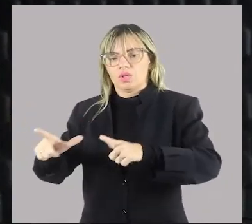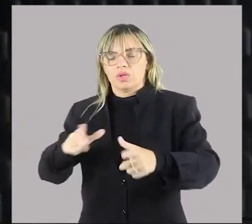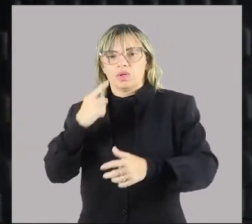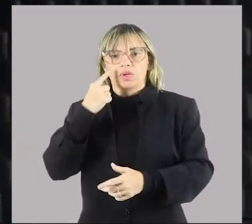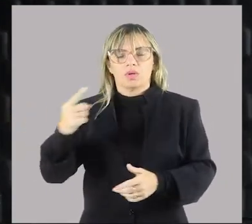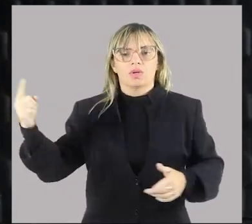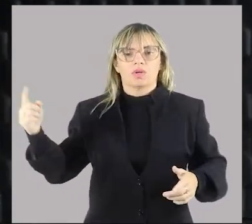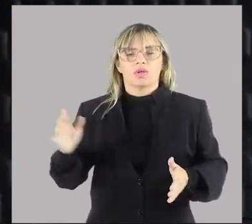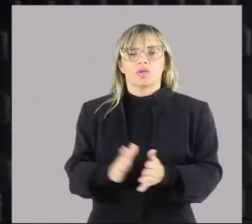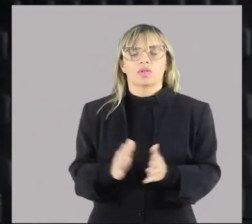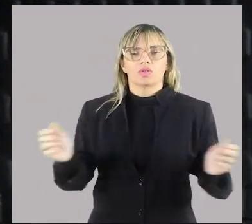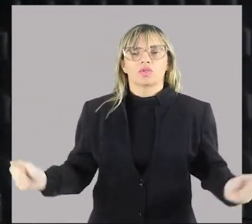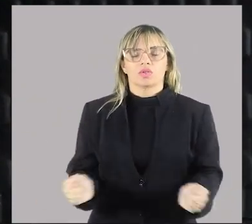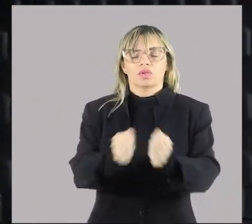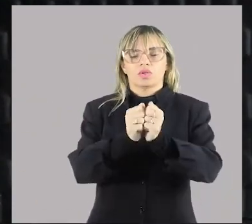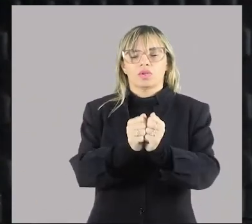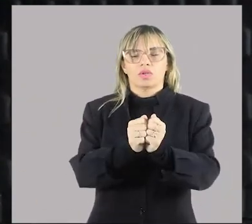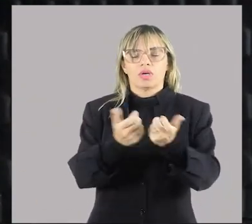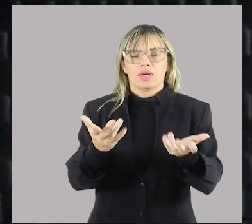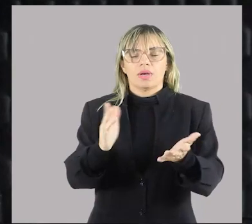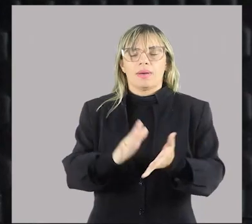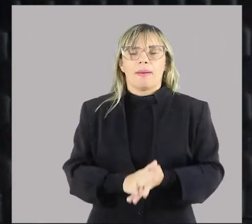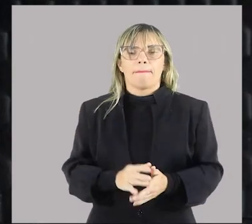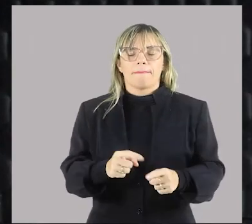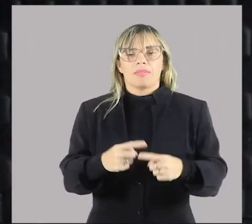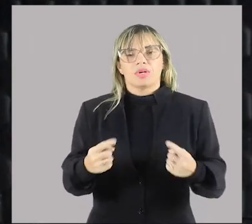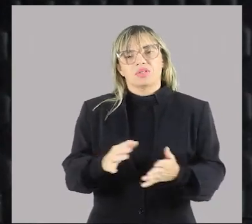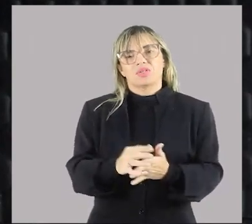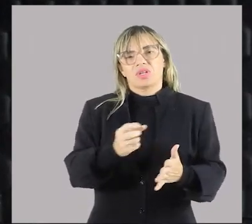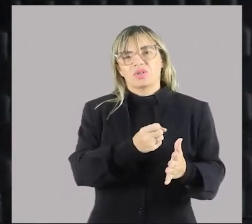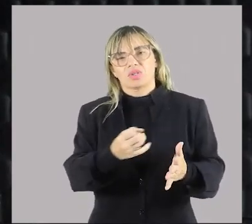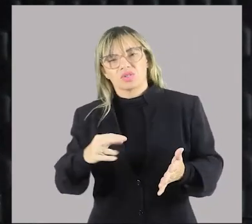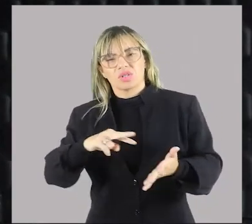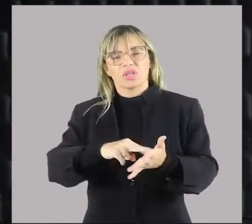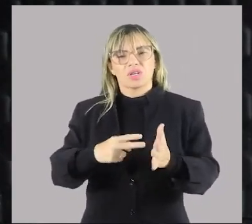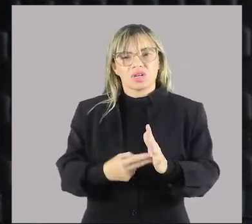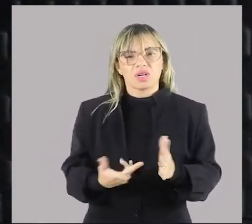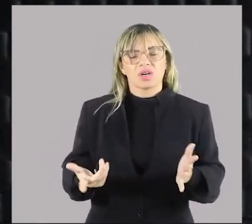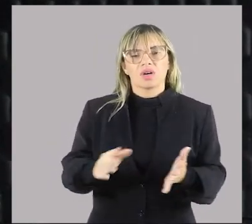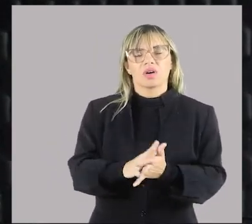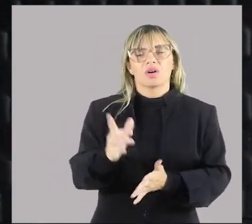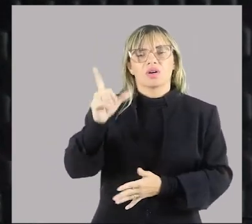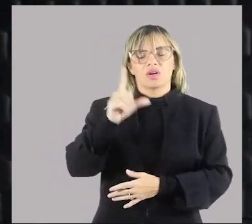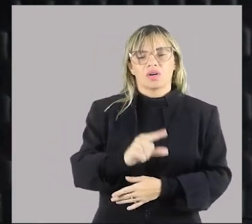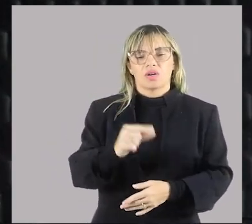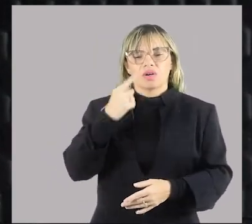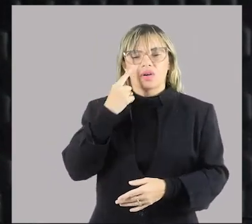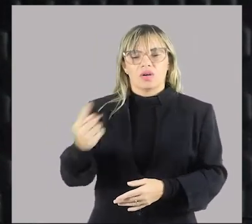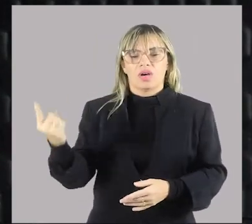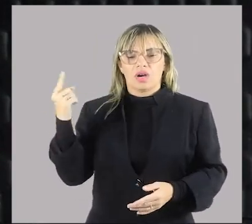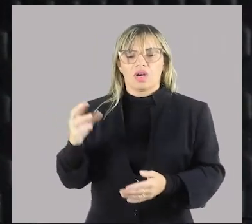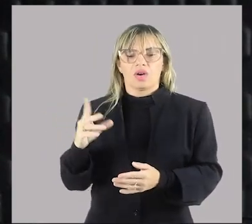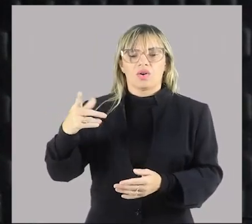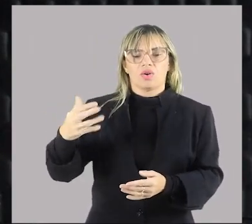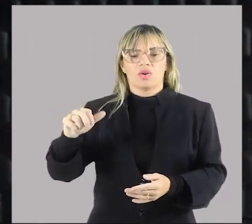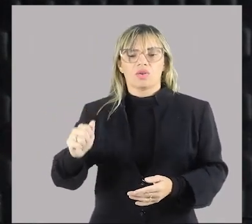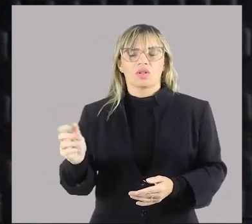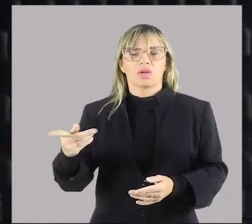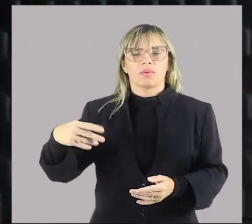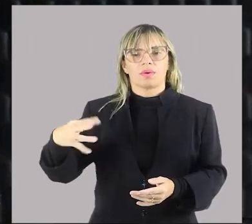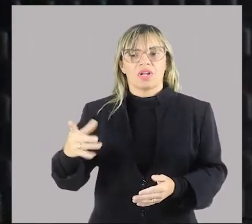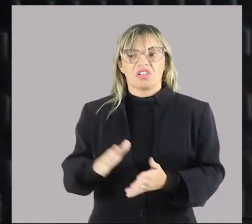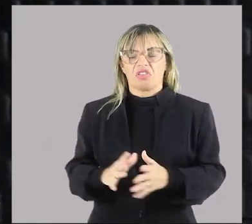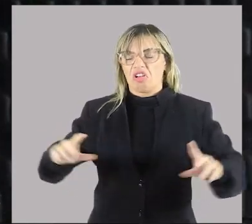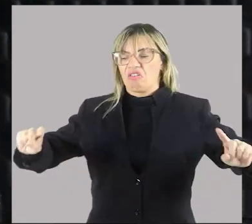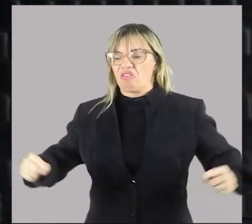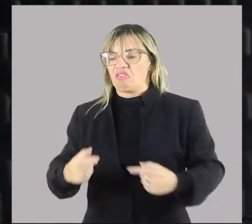de numericamente não ser tão significativo. A coluna que ameaçou o Estado oligárquico. O